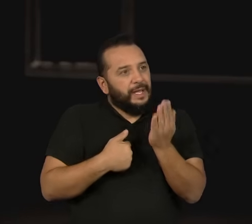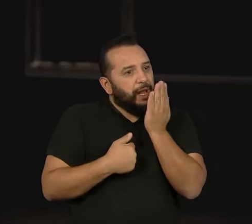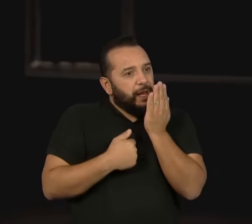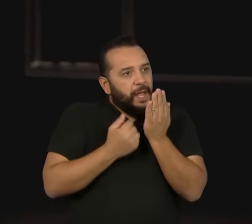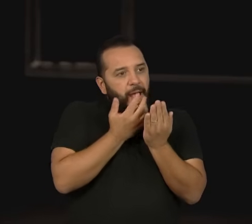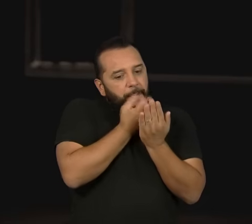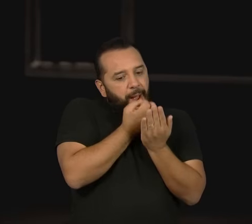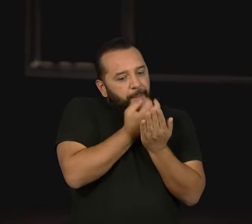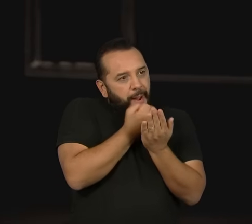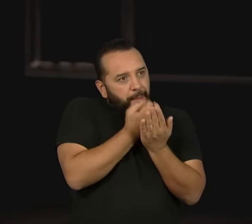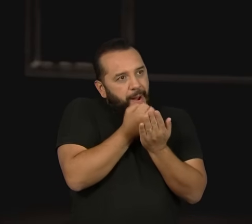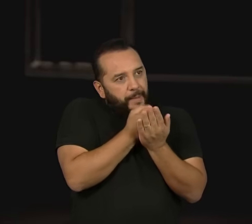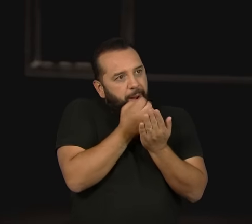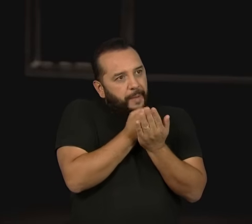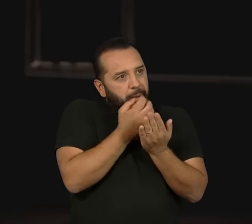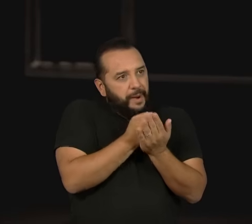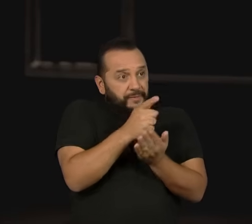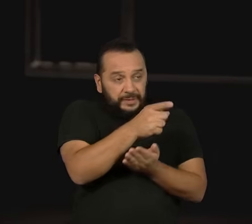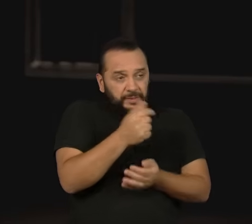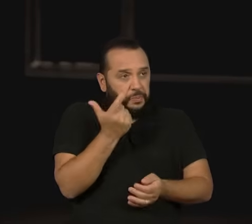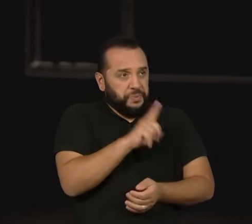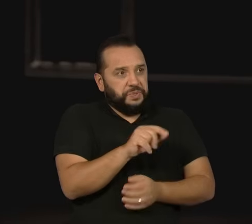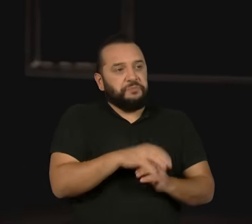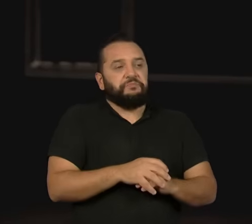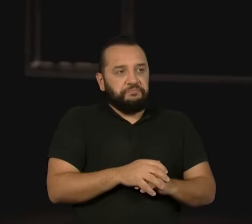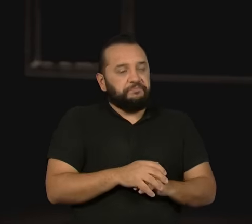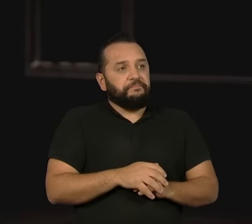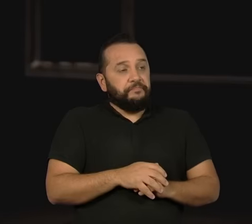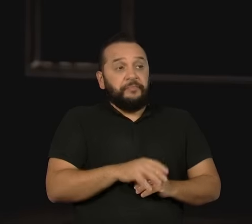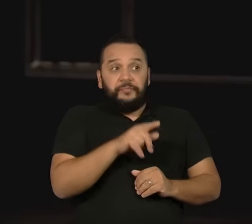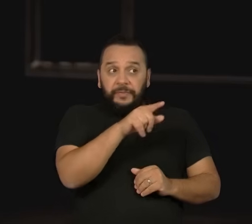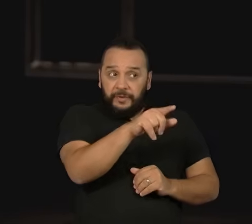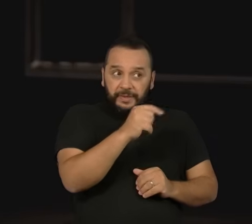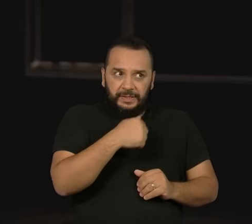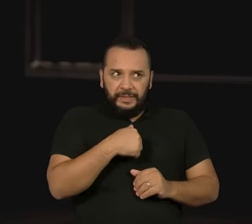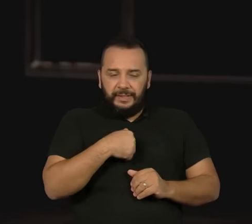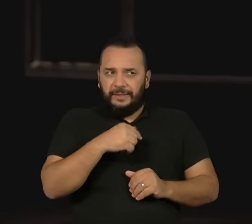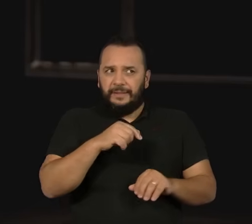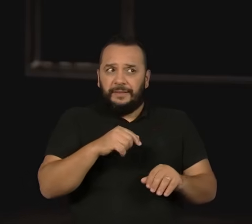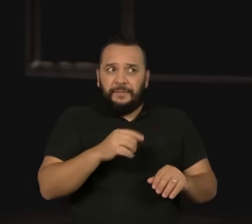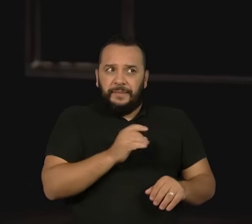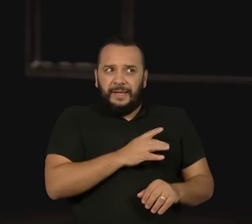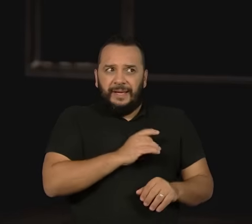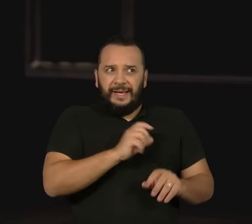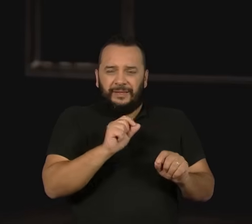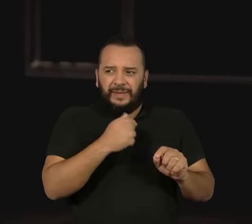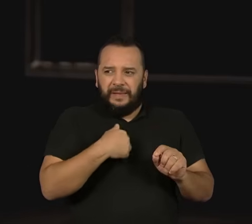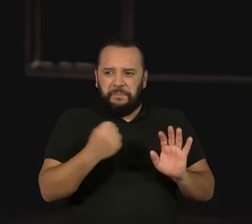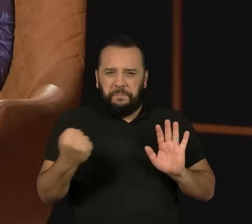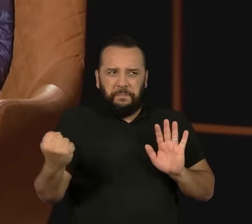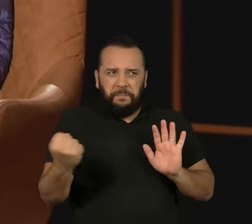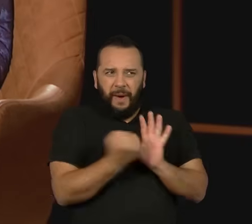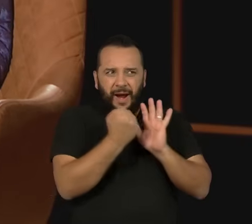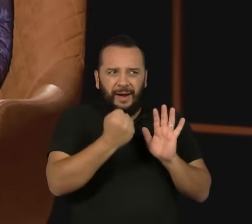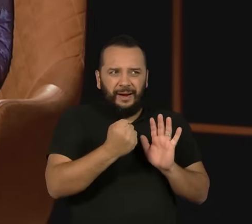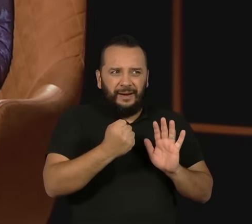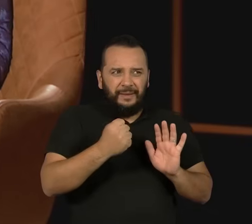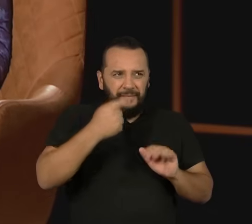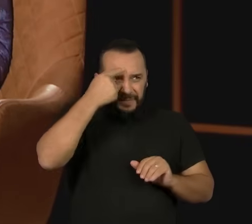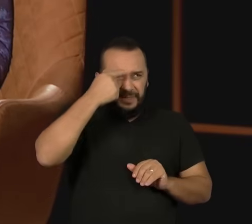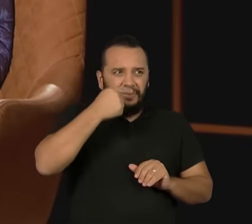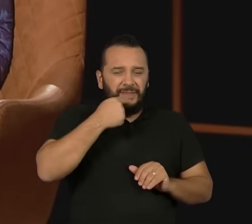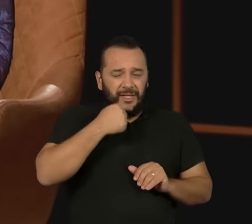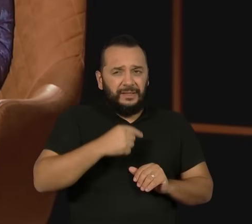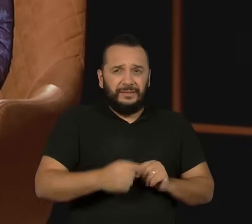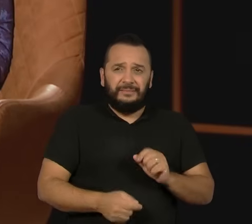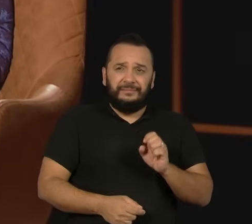Rita Lee. Sim. Mas em algum momento você teve esse receio aí de ficar marcada também por essa personagem?